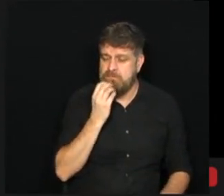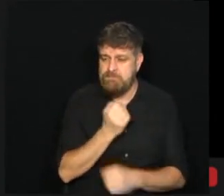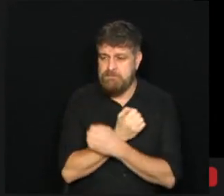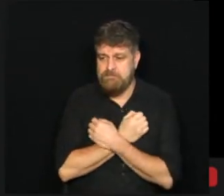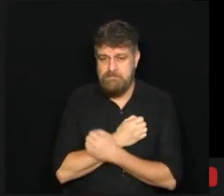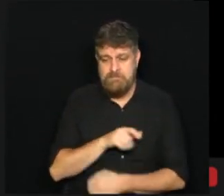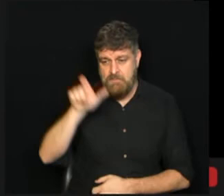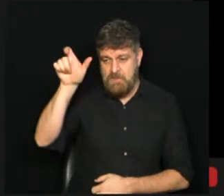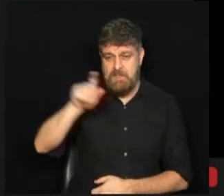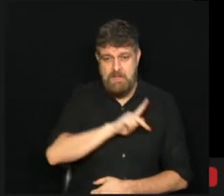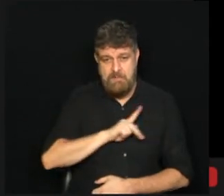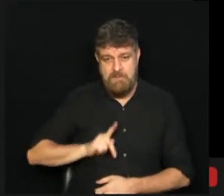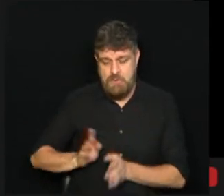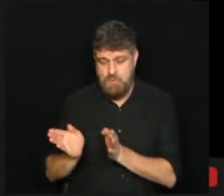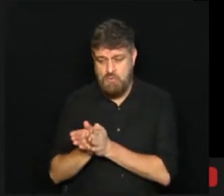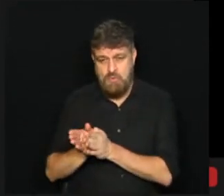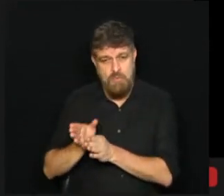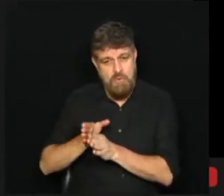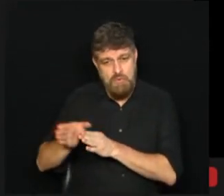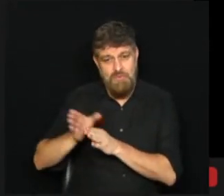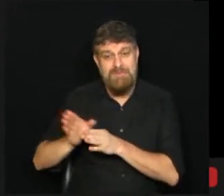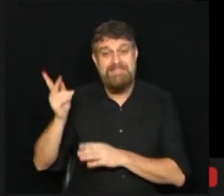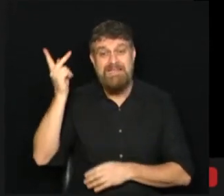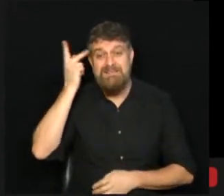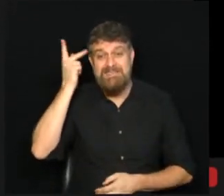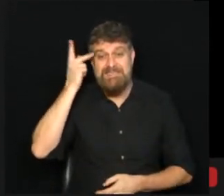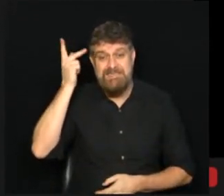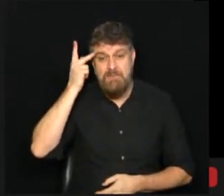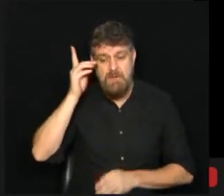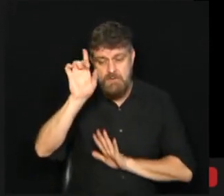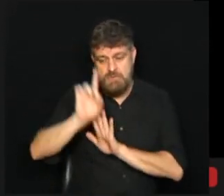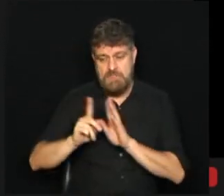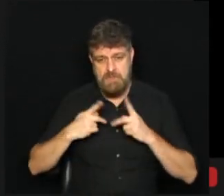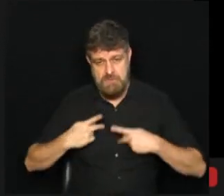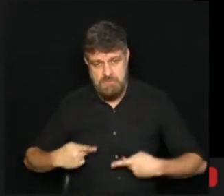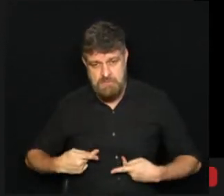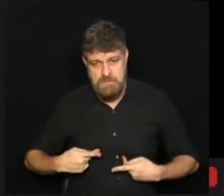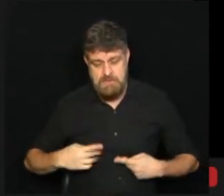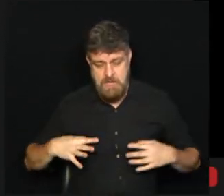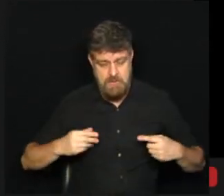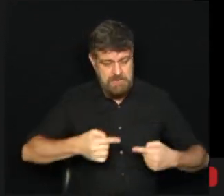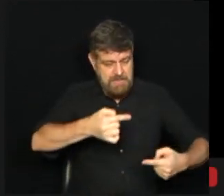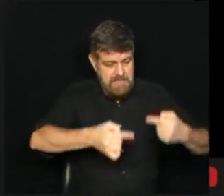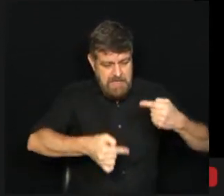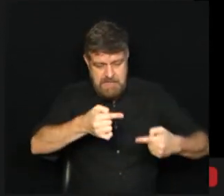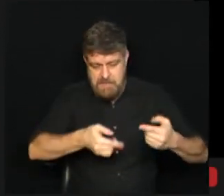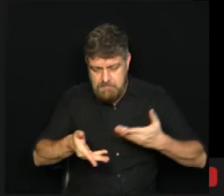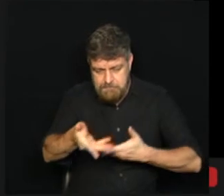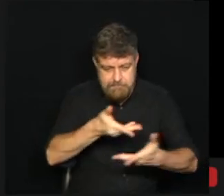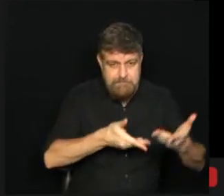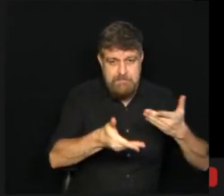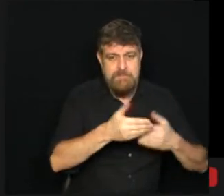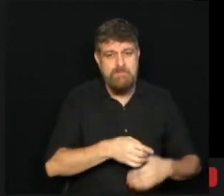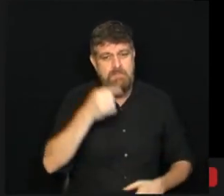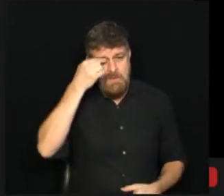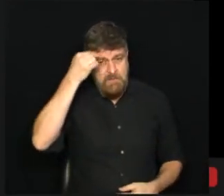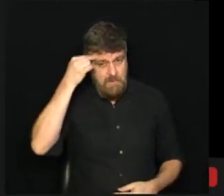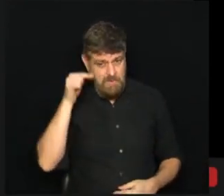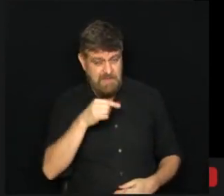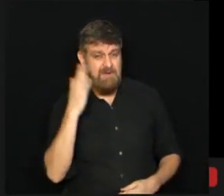presidente do CONDEP de São Paulo, e aos demais que estão aqui debatendo. Paula, você sabe que